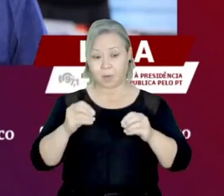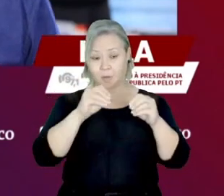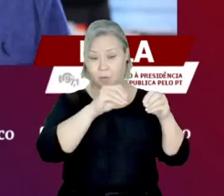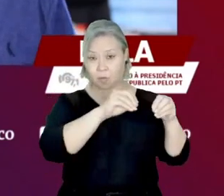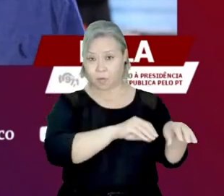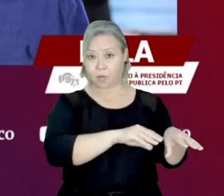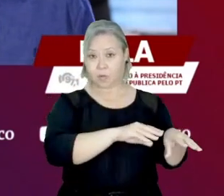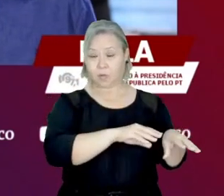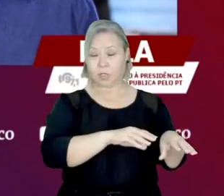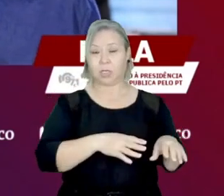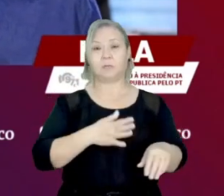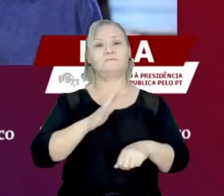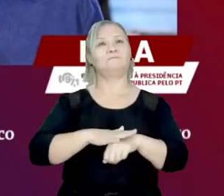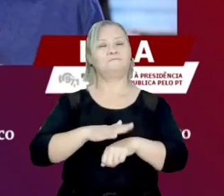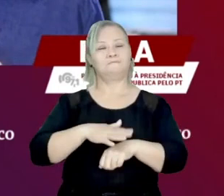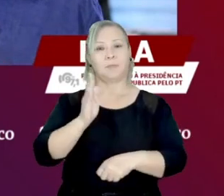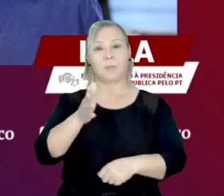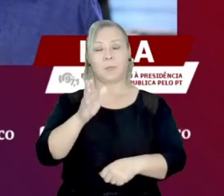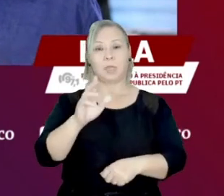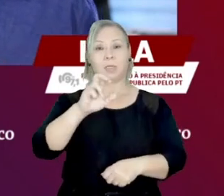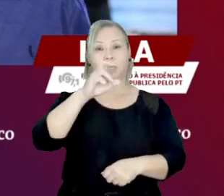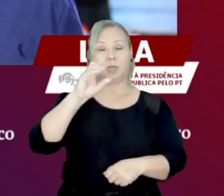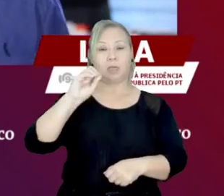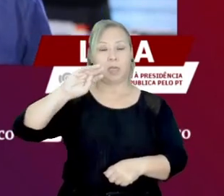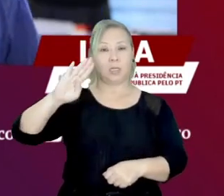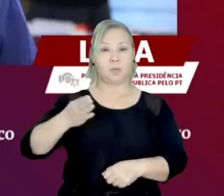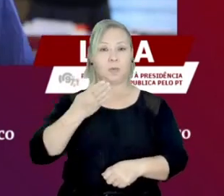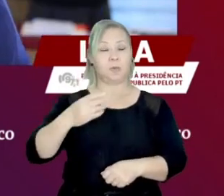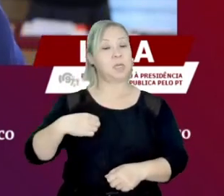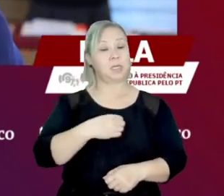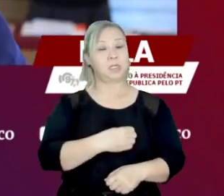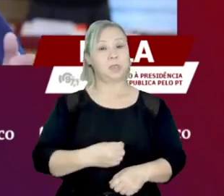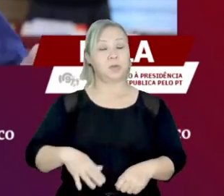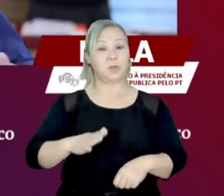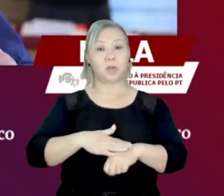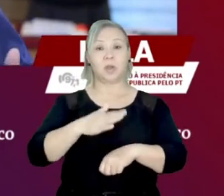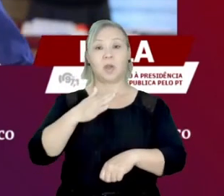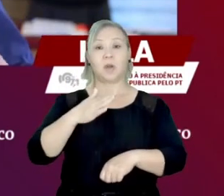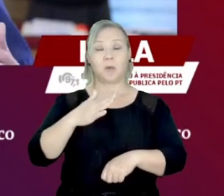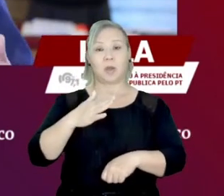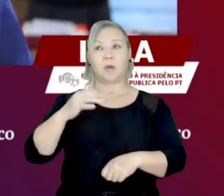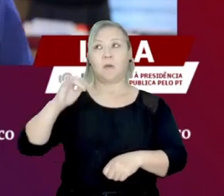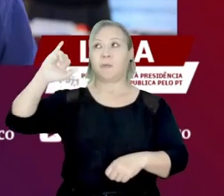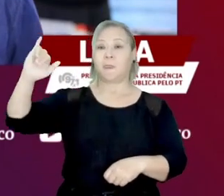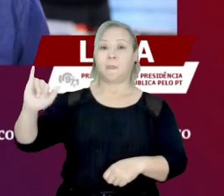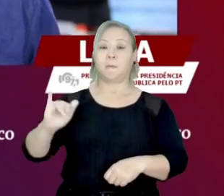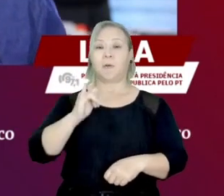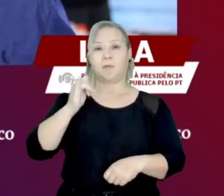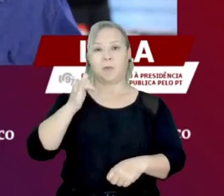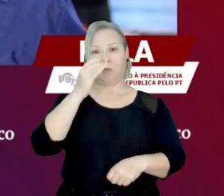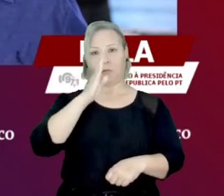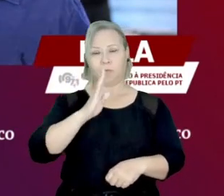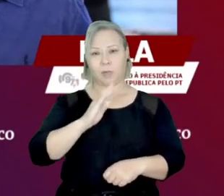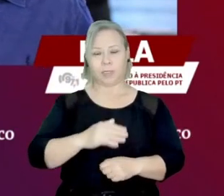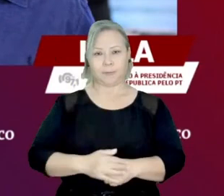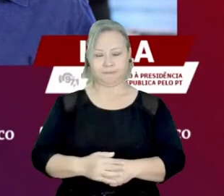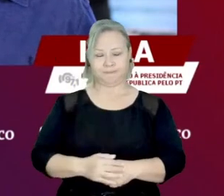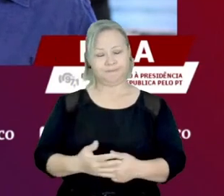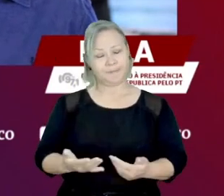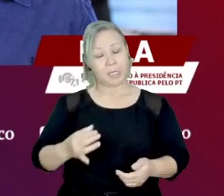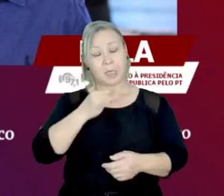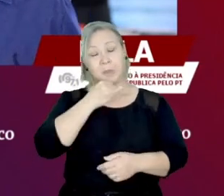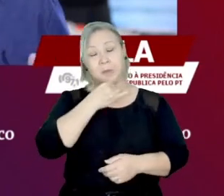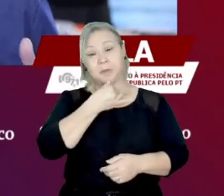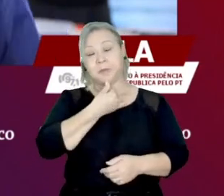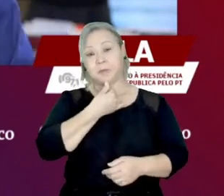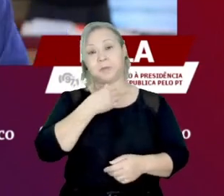Lamentavelmente, eu tive brigas com a Vale, tive brigas com o ex-presidente Roger Agnelli, que já morreu num acidente grave do